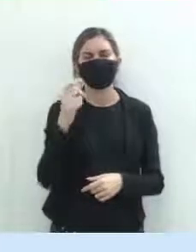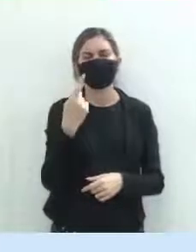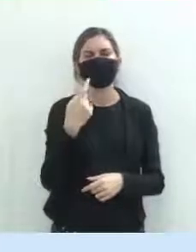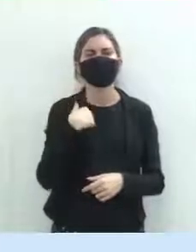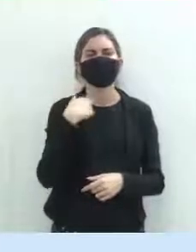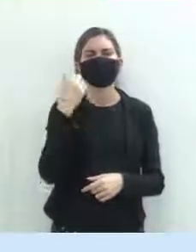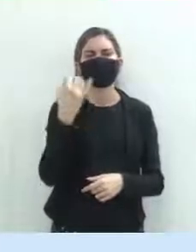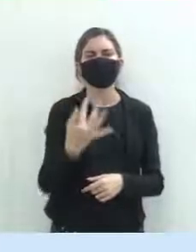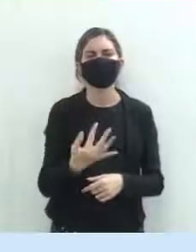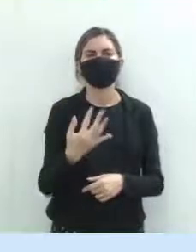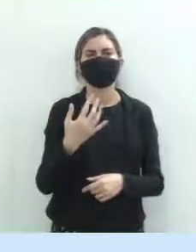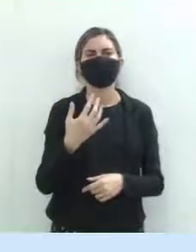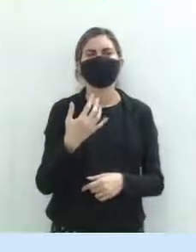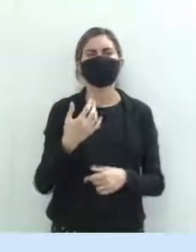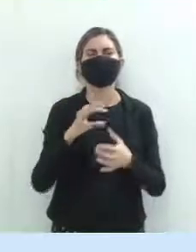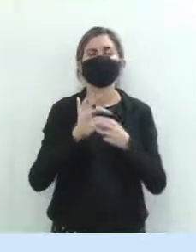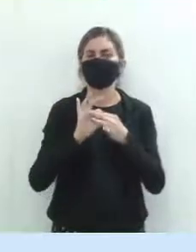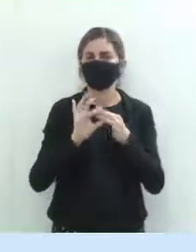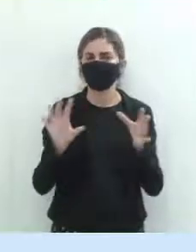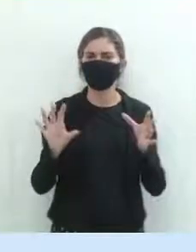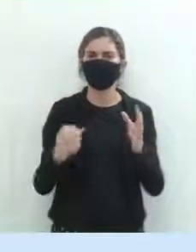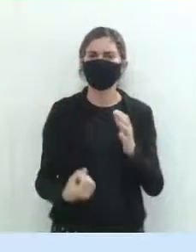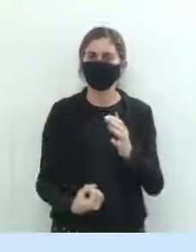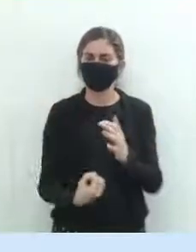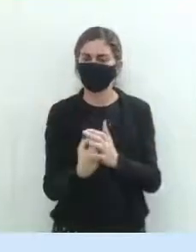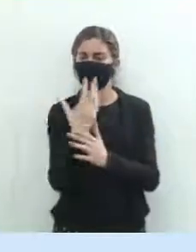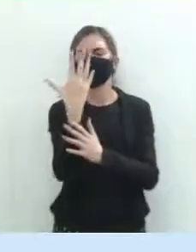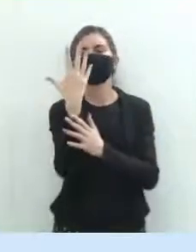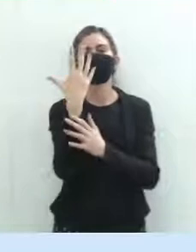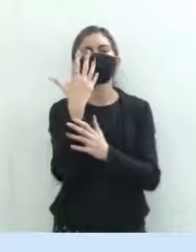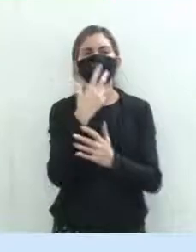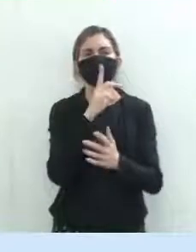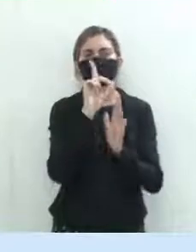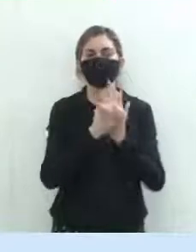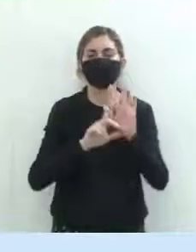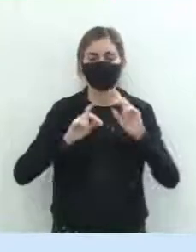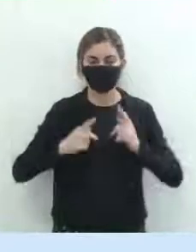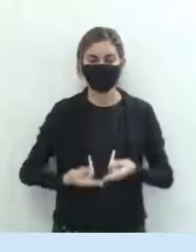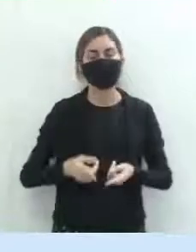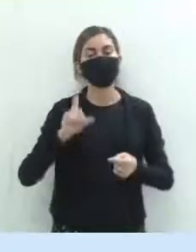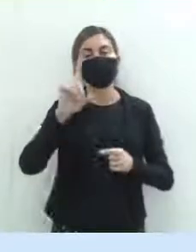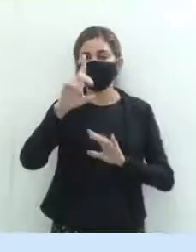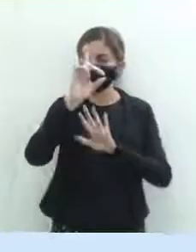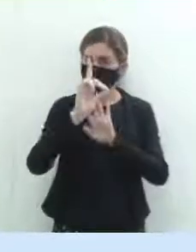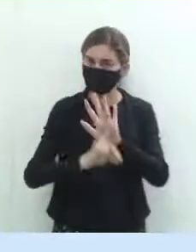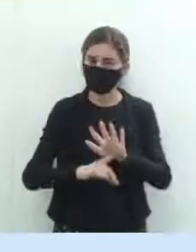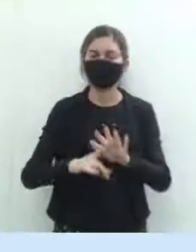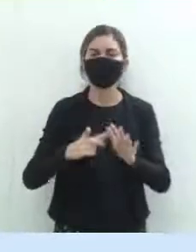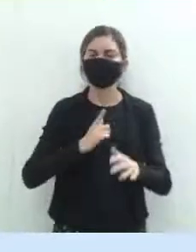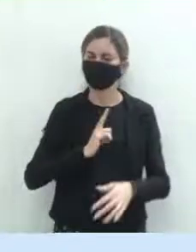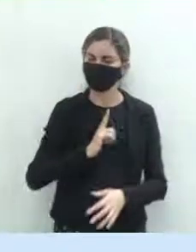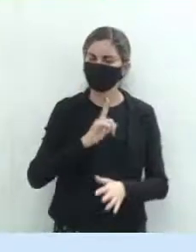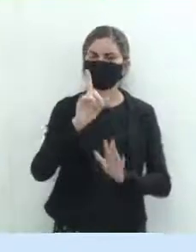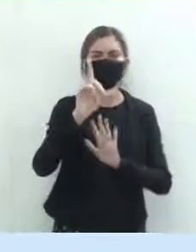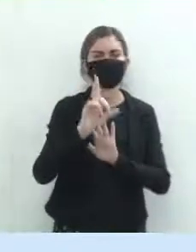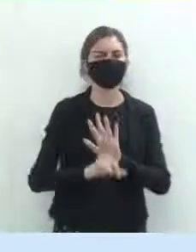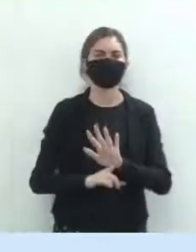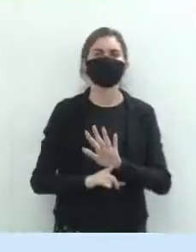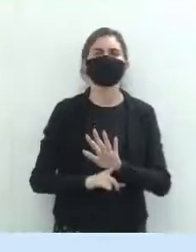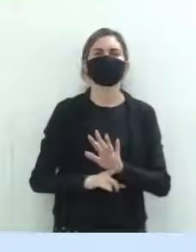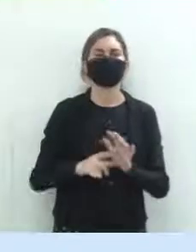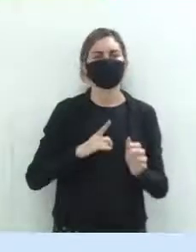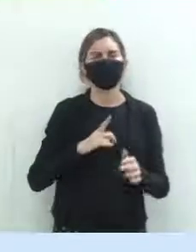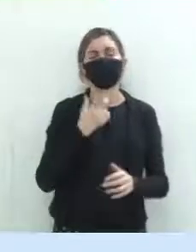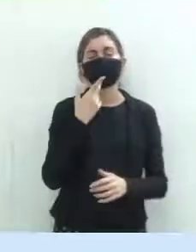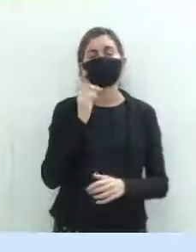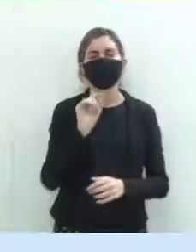seguinte, que a essência dos direitos humanos é o direito de ter direitos. Então, quando a gente fala sobre direitos humanos, a gente fala